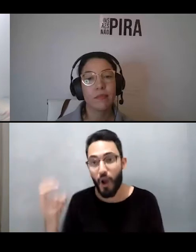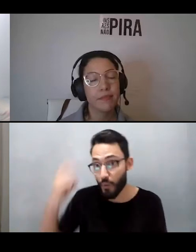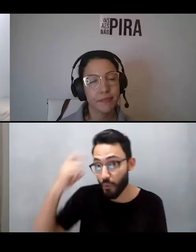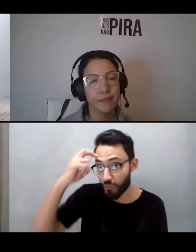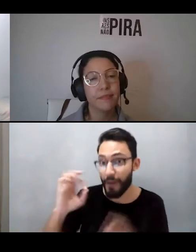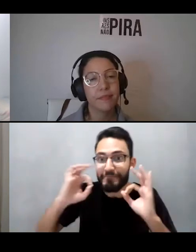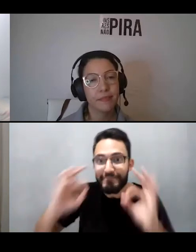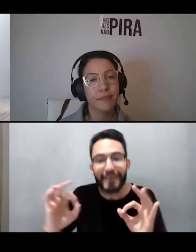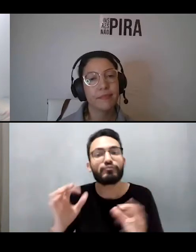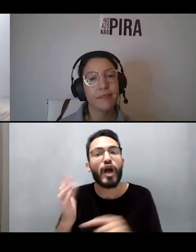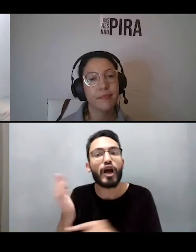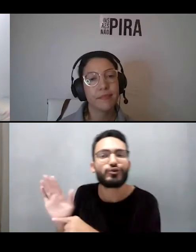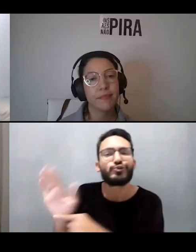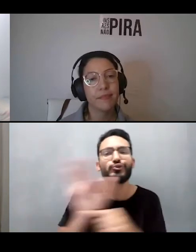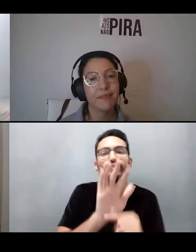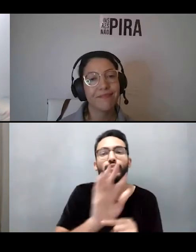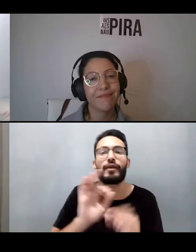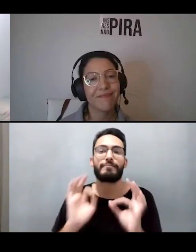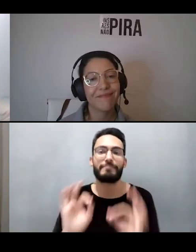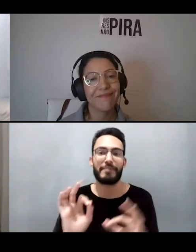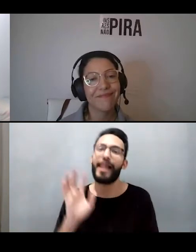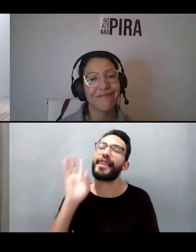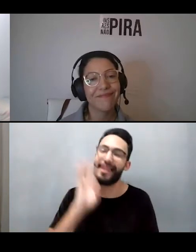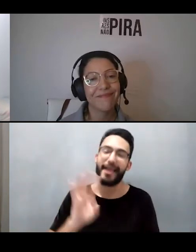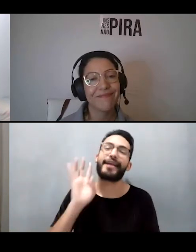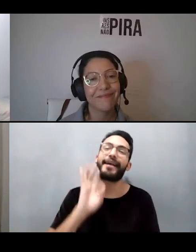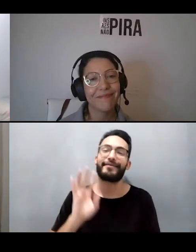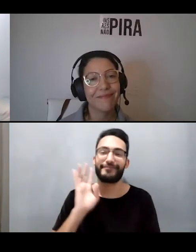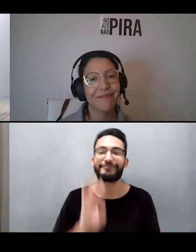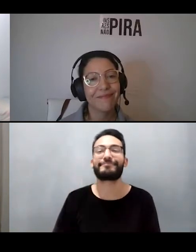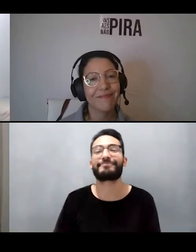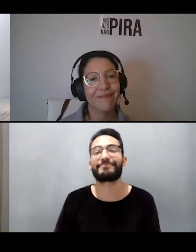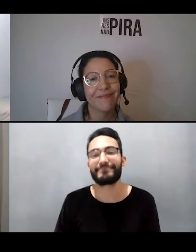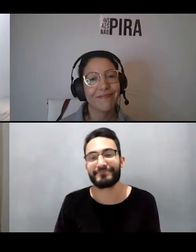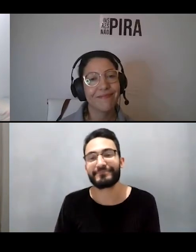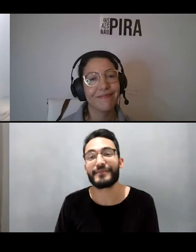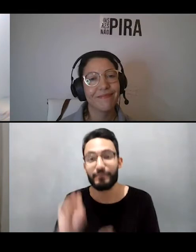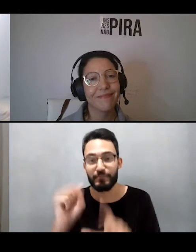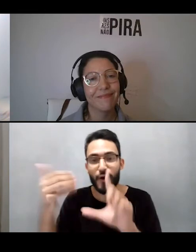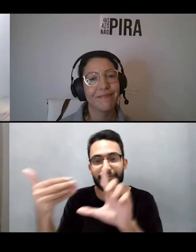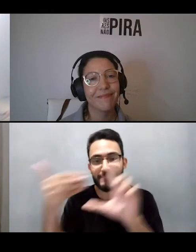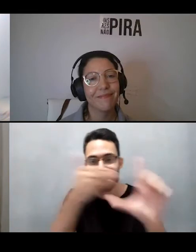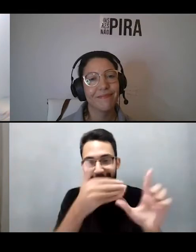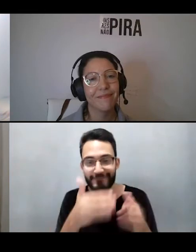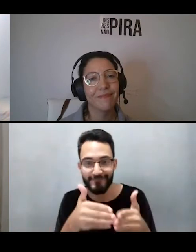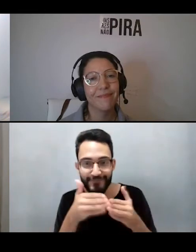promove isso. Então, isso é muito legal. Pode passar, Lê.